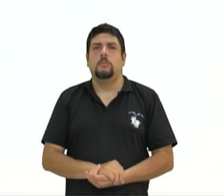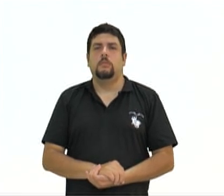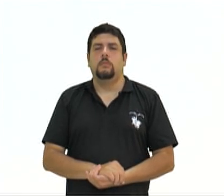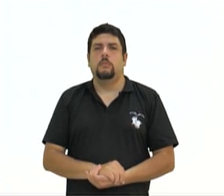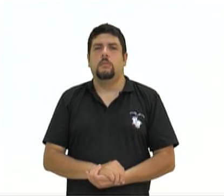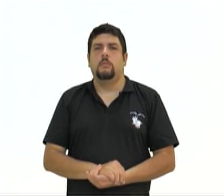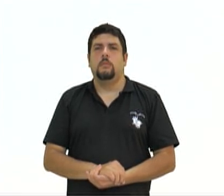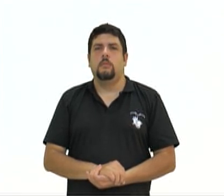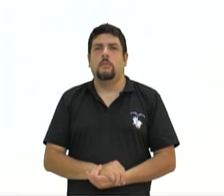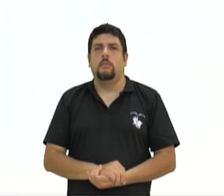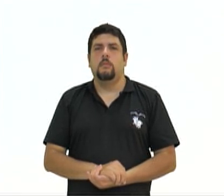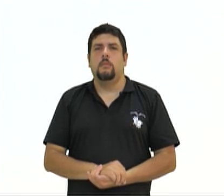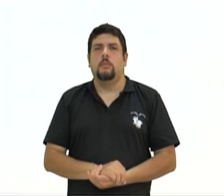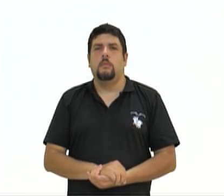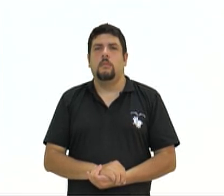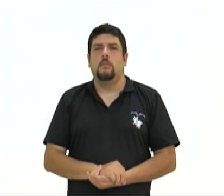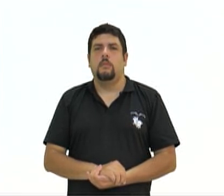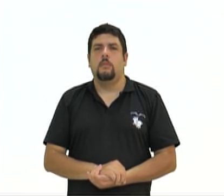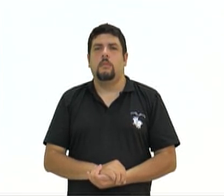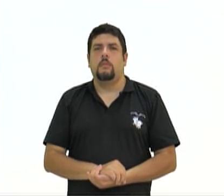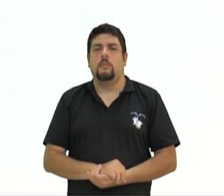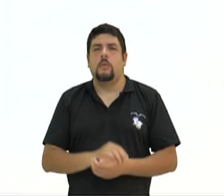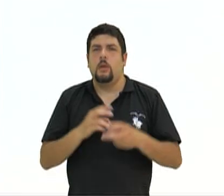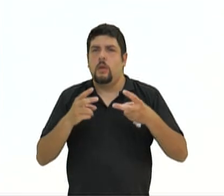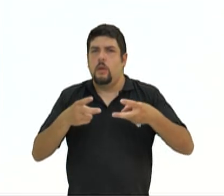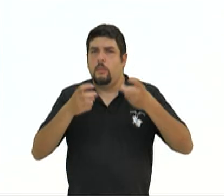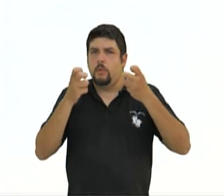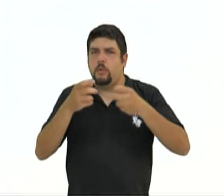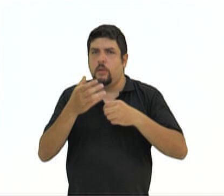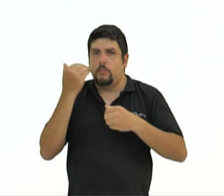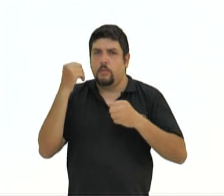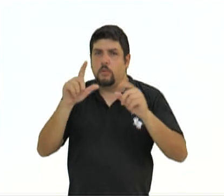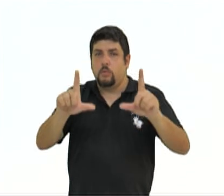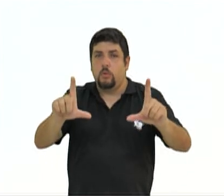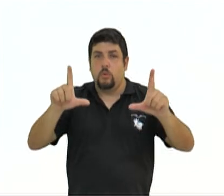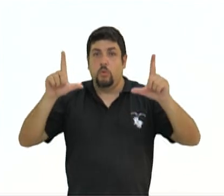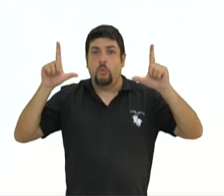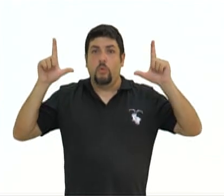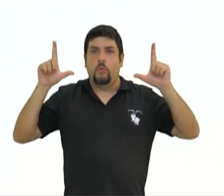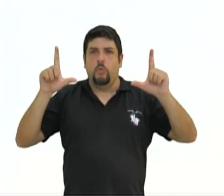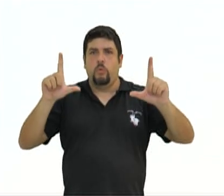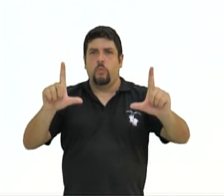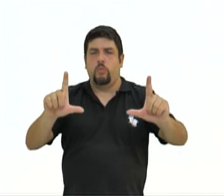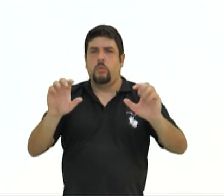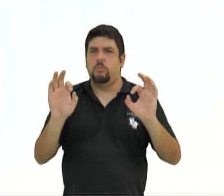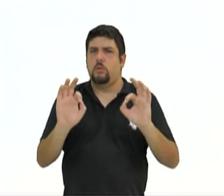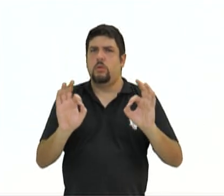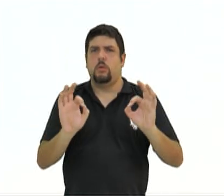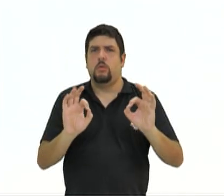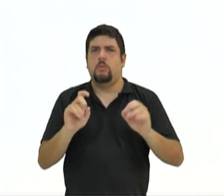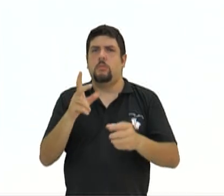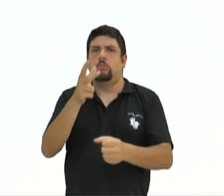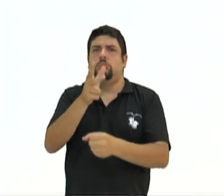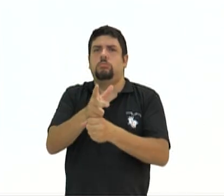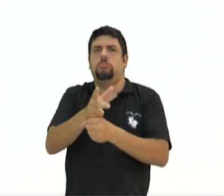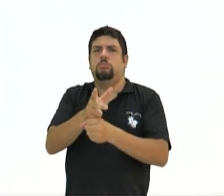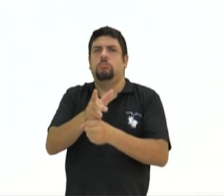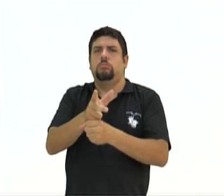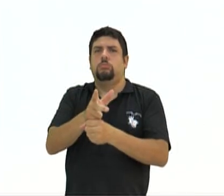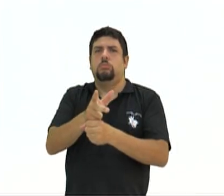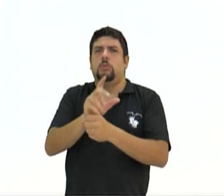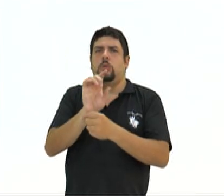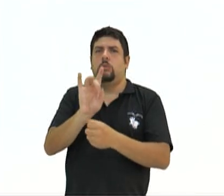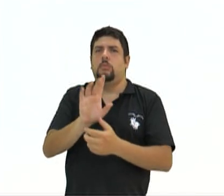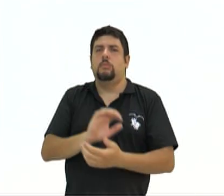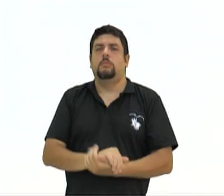Presta atenção no ângulo, né? Que não se tinha zoom, não se tinha nada disso. Era um plano único de filmagem, né? A câmera era